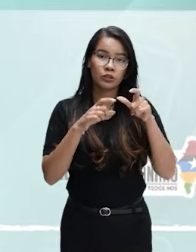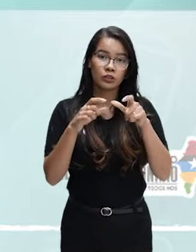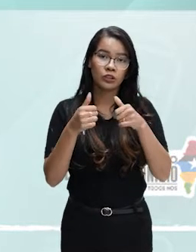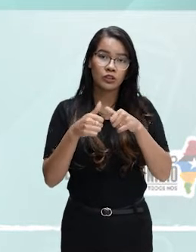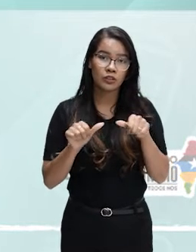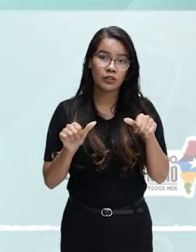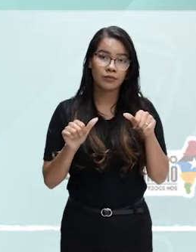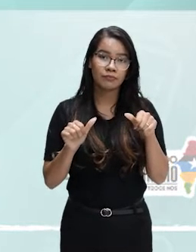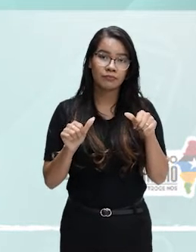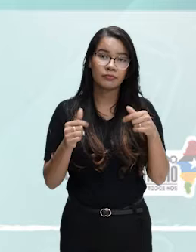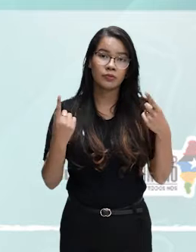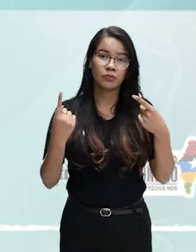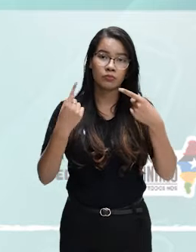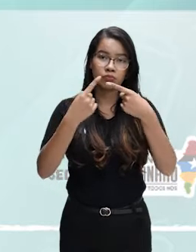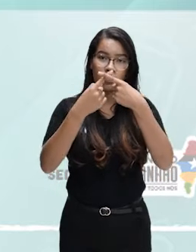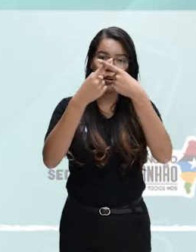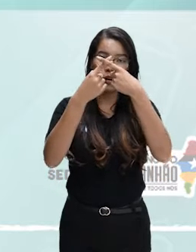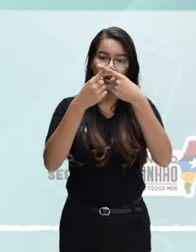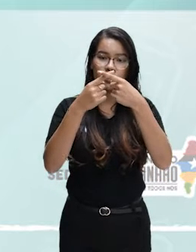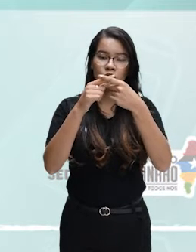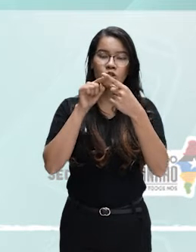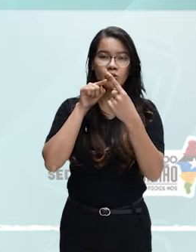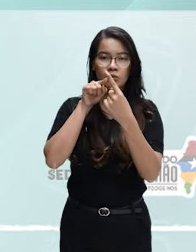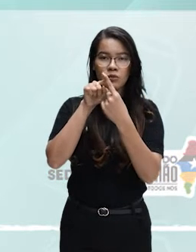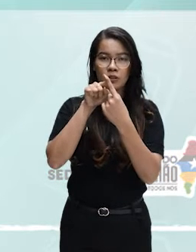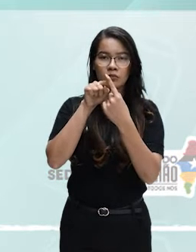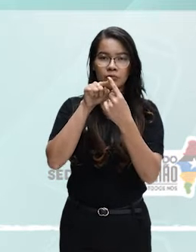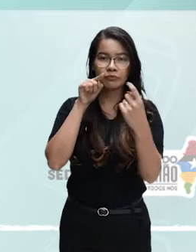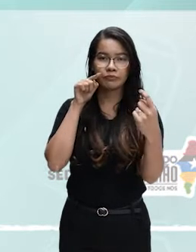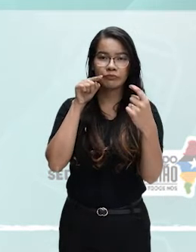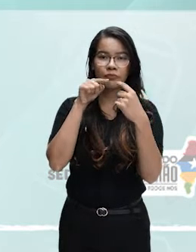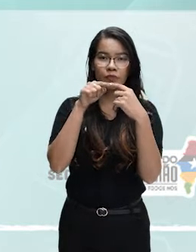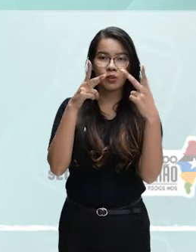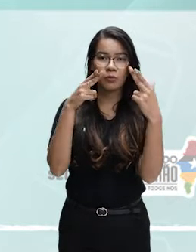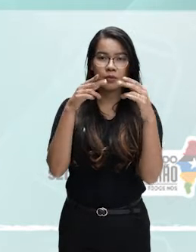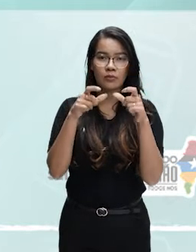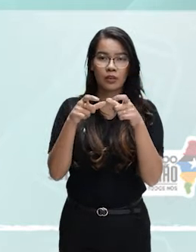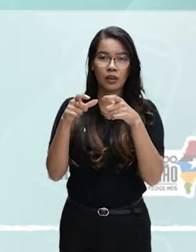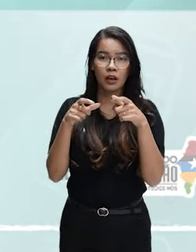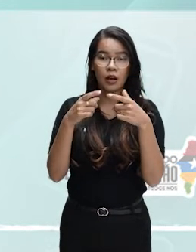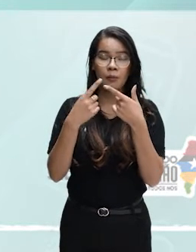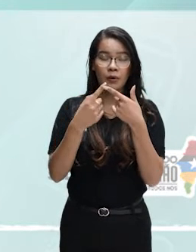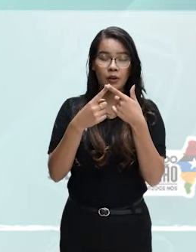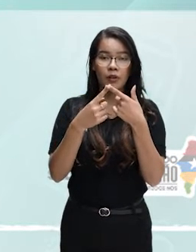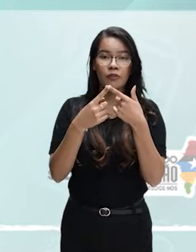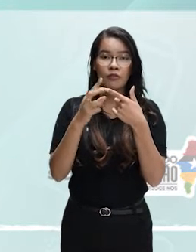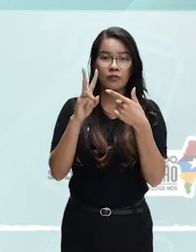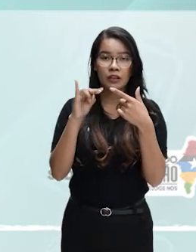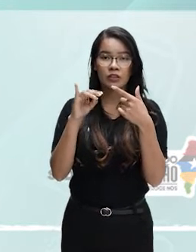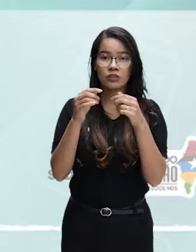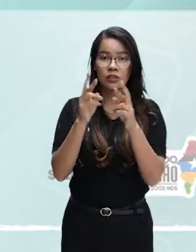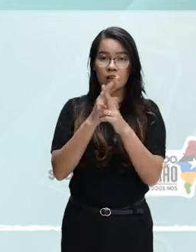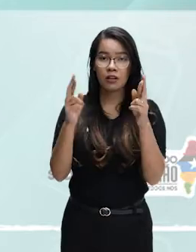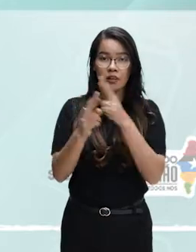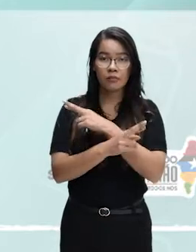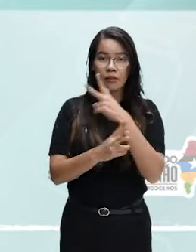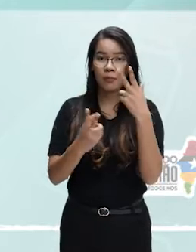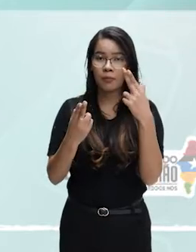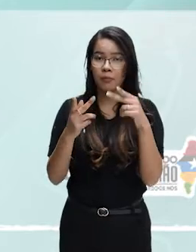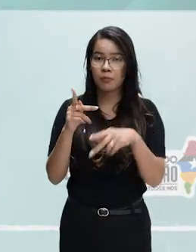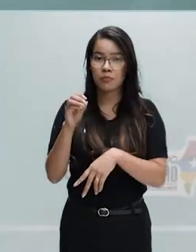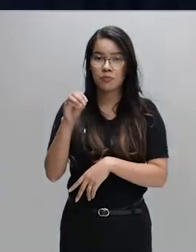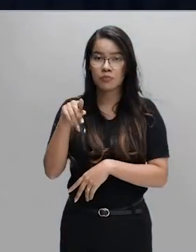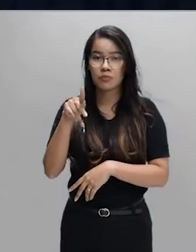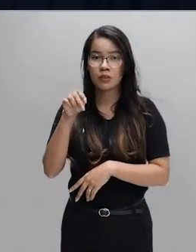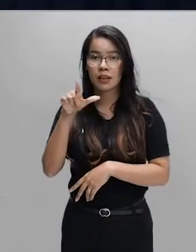gráficos estão se interceptando. Porque nesses pontos, todos eles vão estar relacionados à mesma população. Tá?